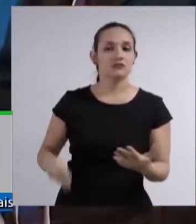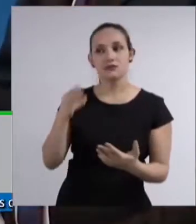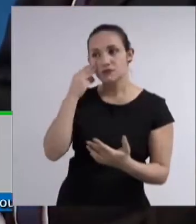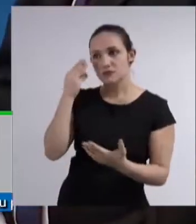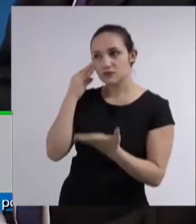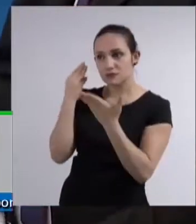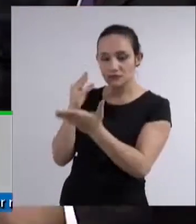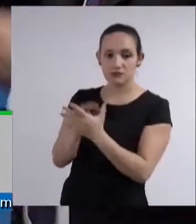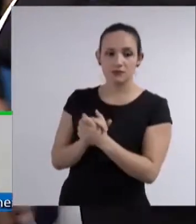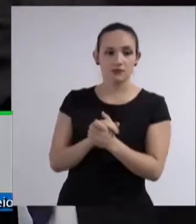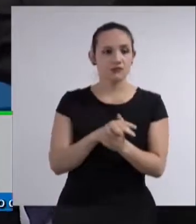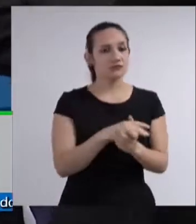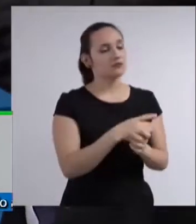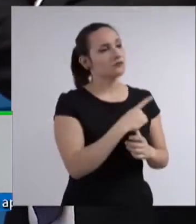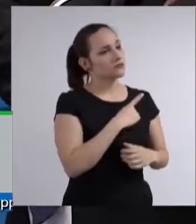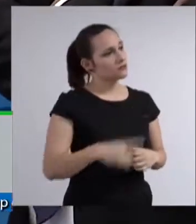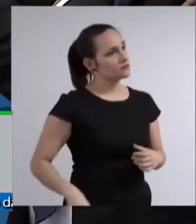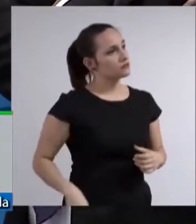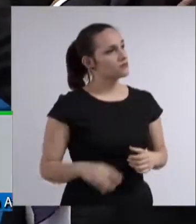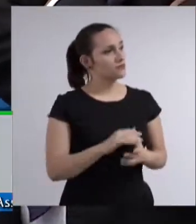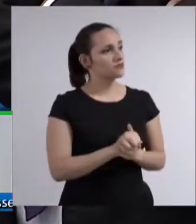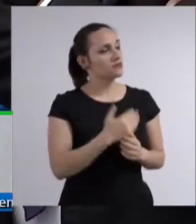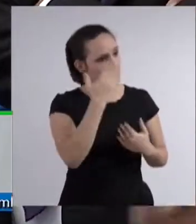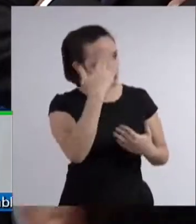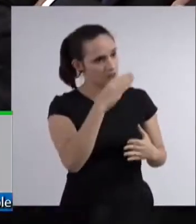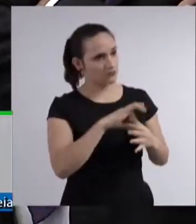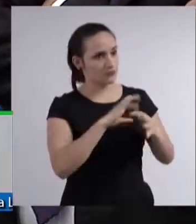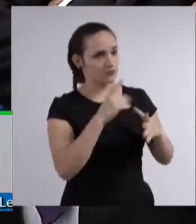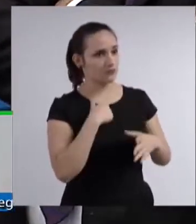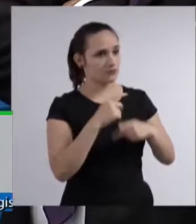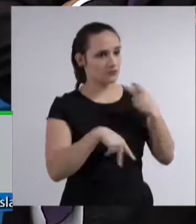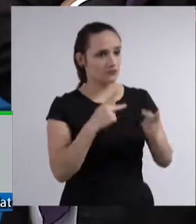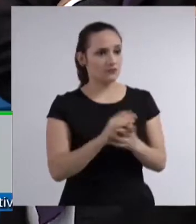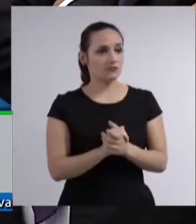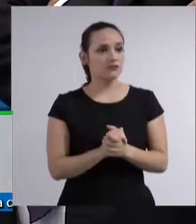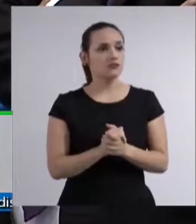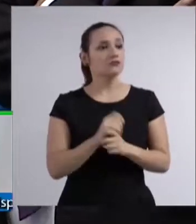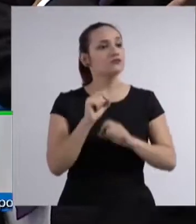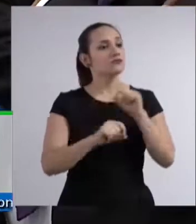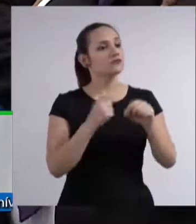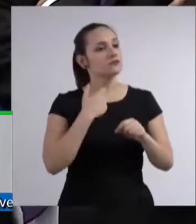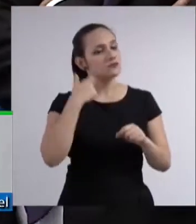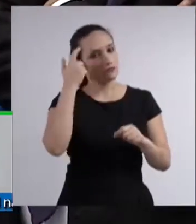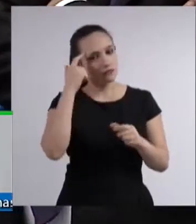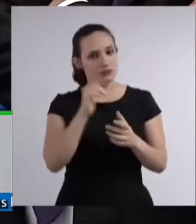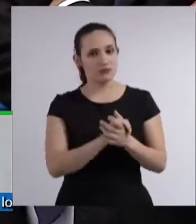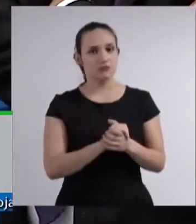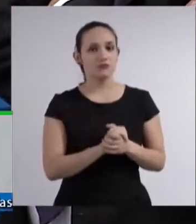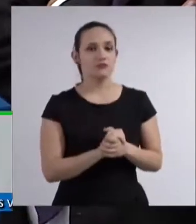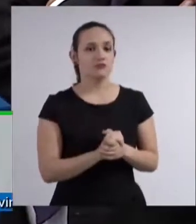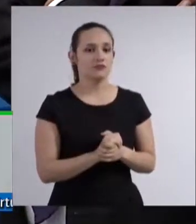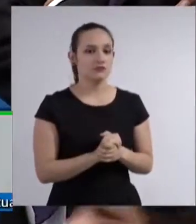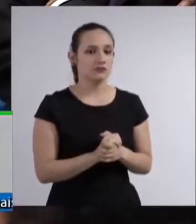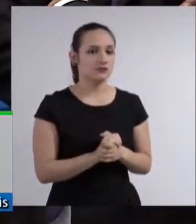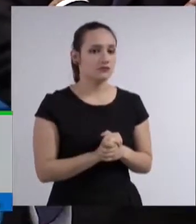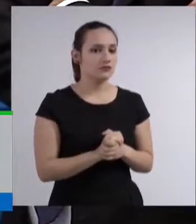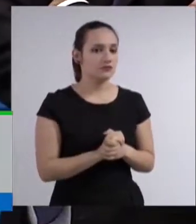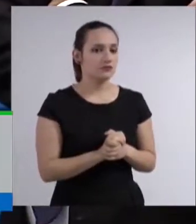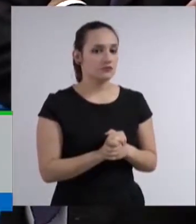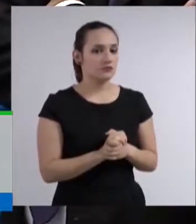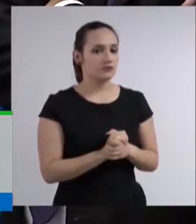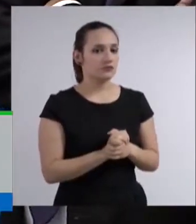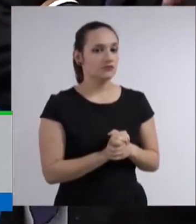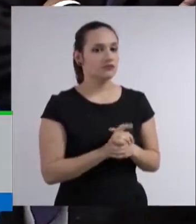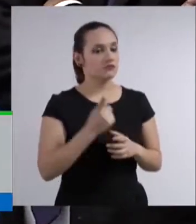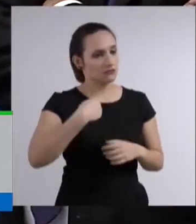Obrigada, deputado, por me permitir a parte. E eu acho o seguinte, a gente viu uma truculência também absurda